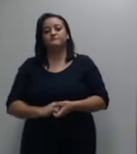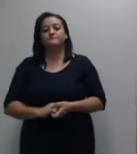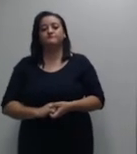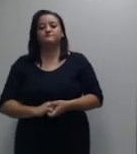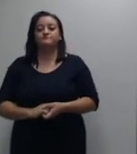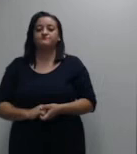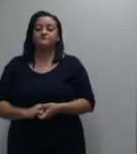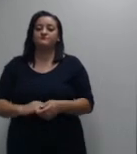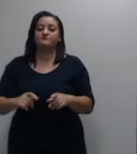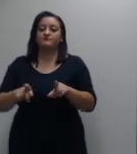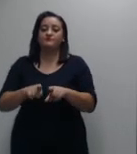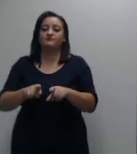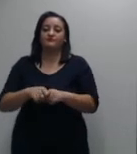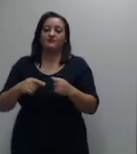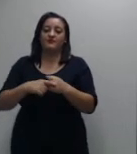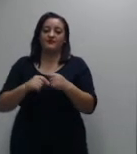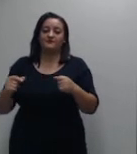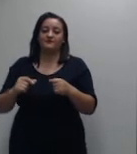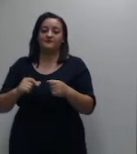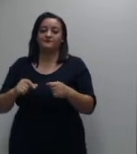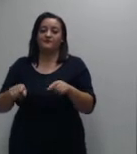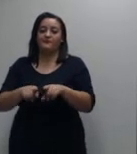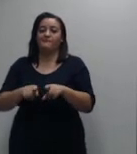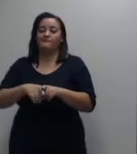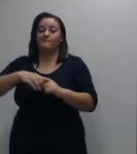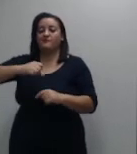do autor 6.4